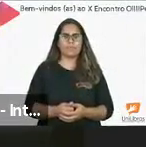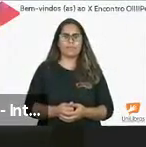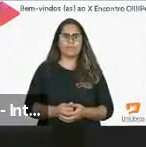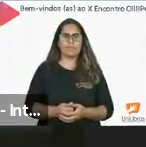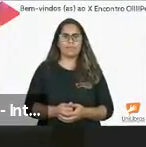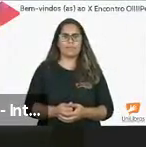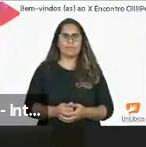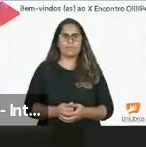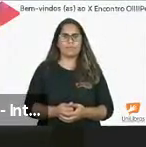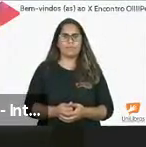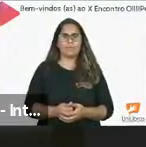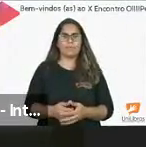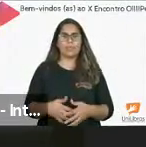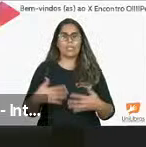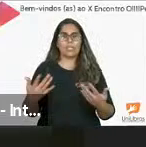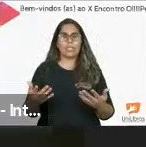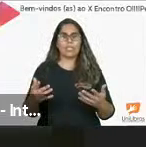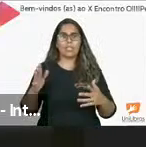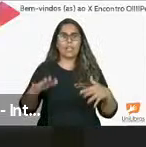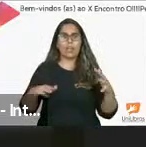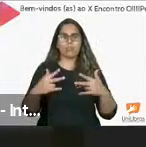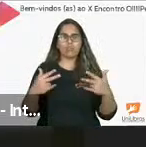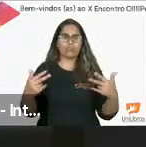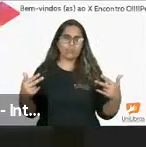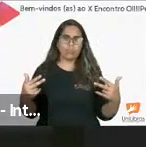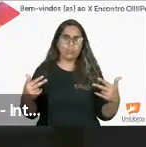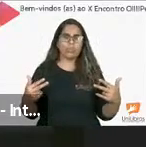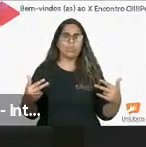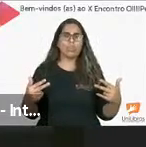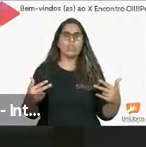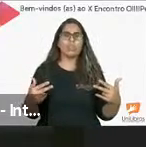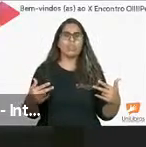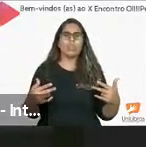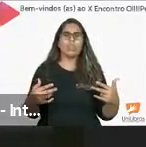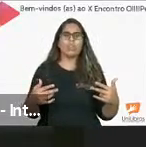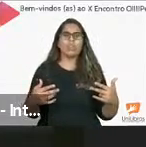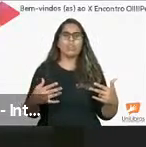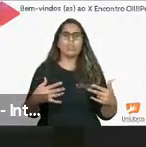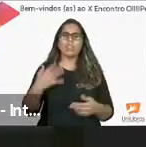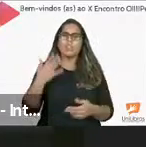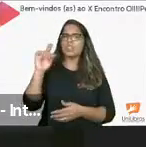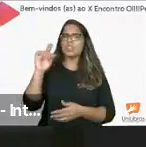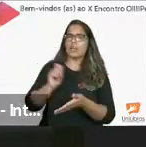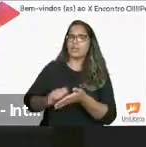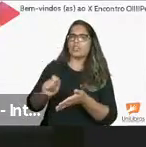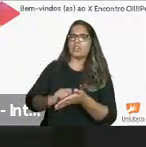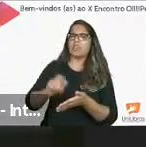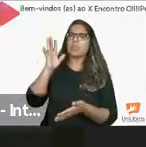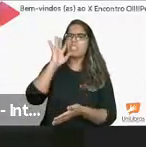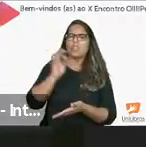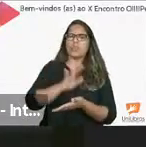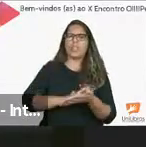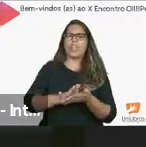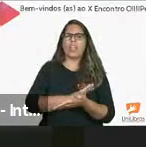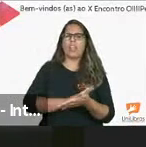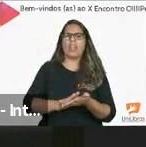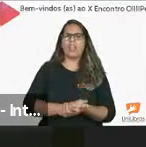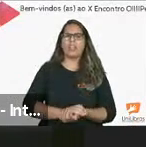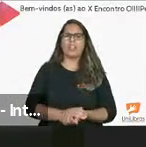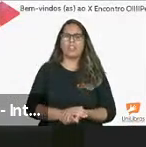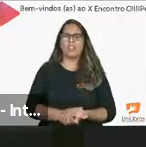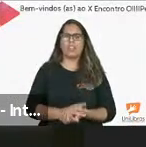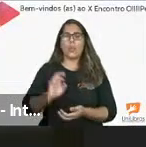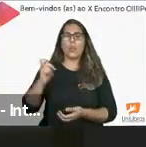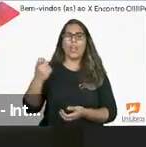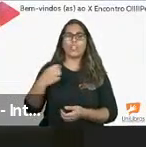E alguns incultos e incautos dizem, ah, eles não sabem escrever, eu não entendo nada. Assim diz o